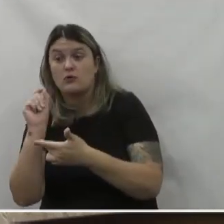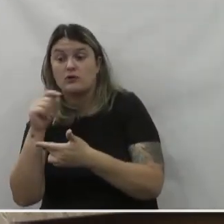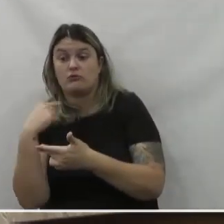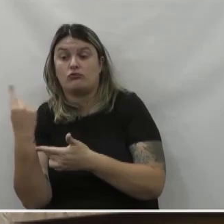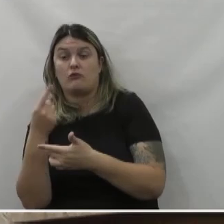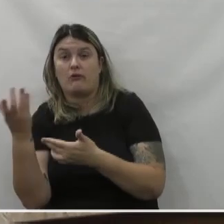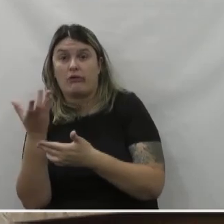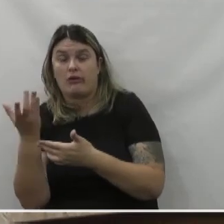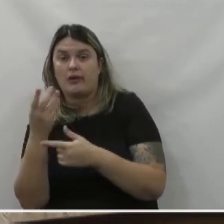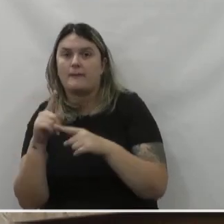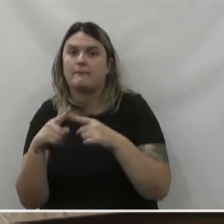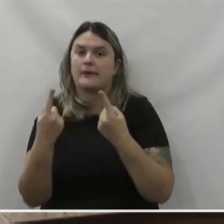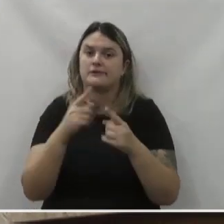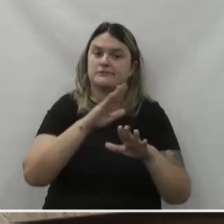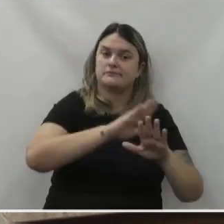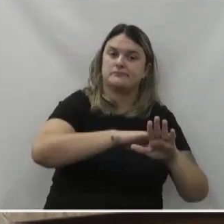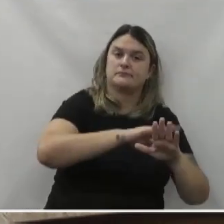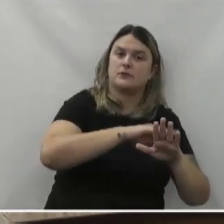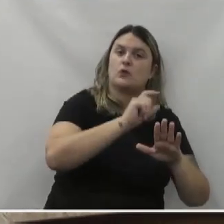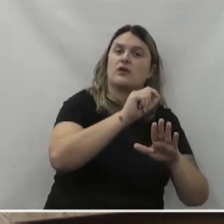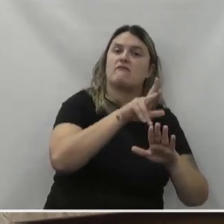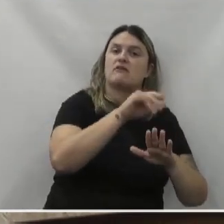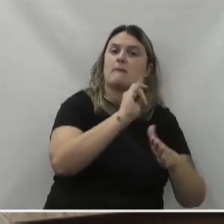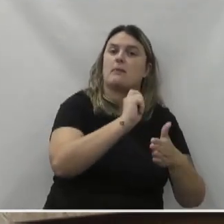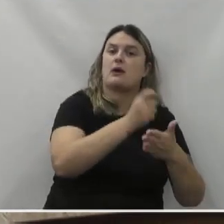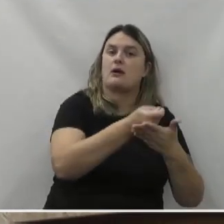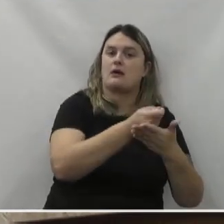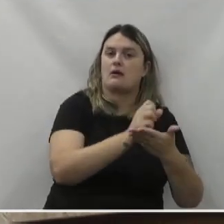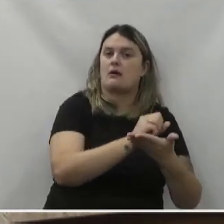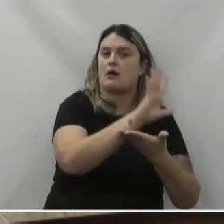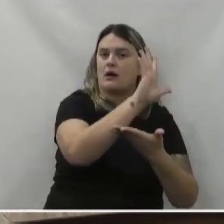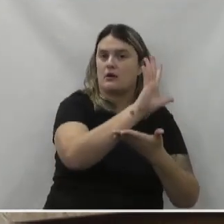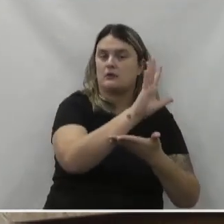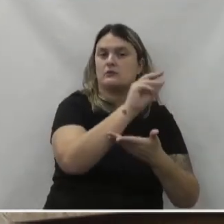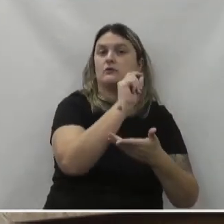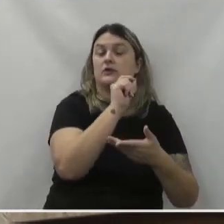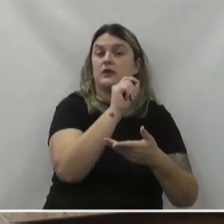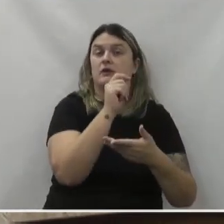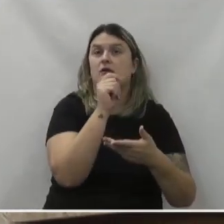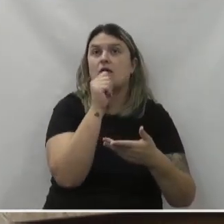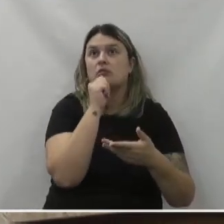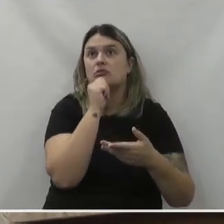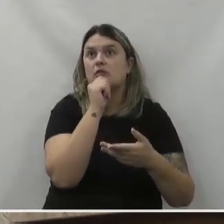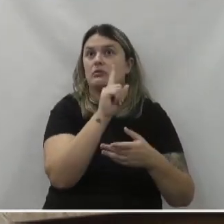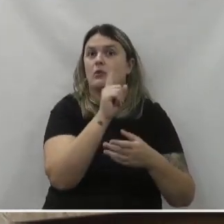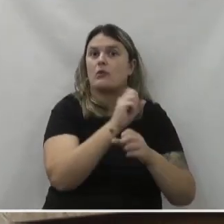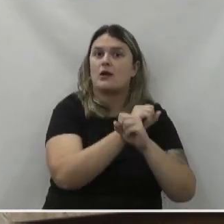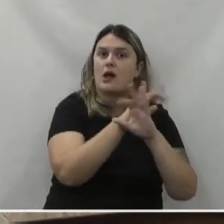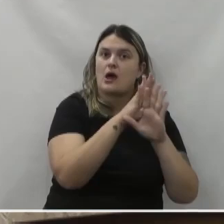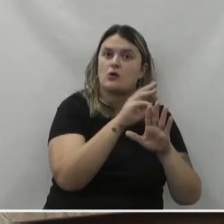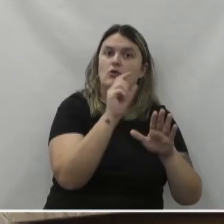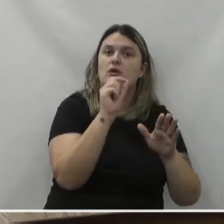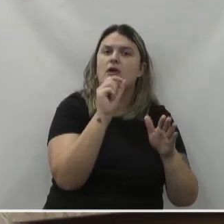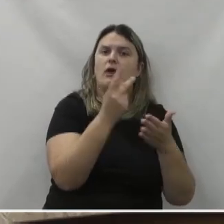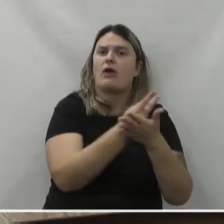queremos. Mas tem o lado oneroso. Tem o lado que foi considerado